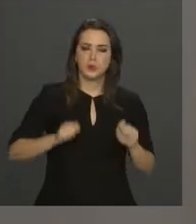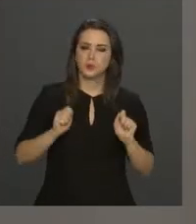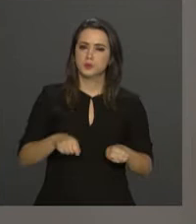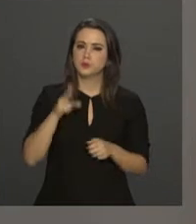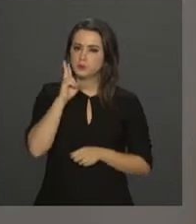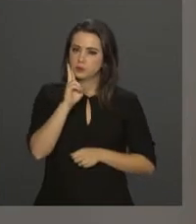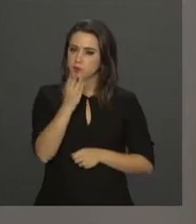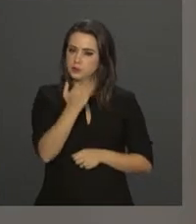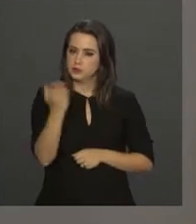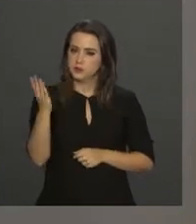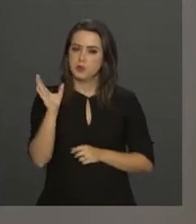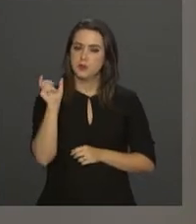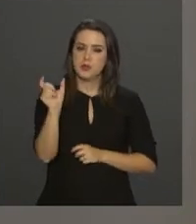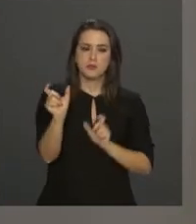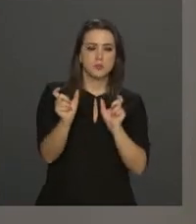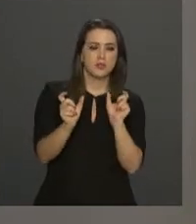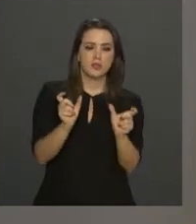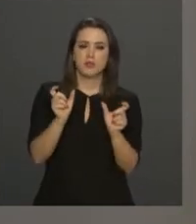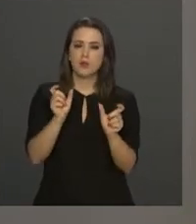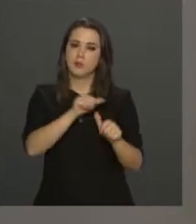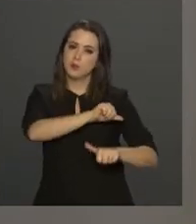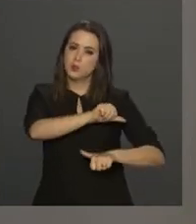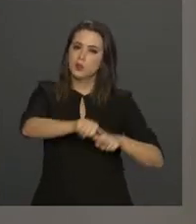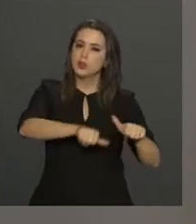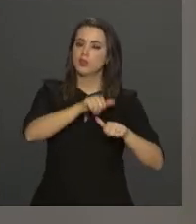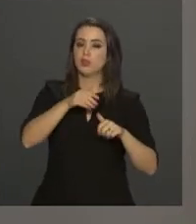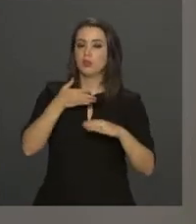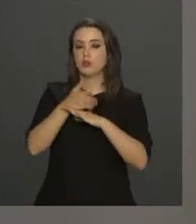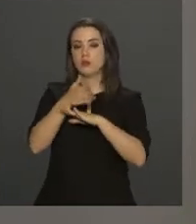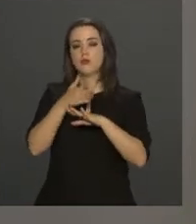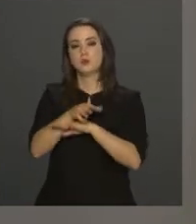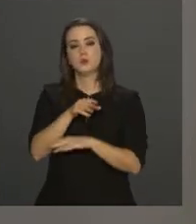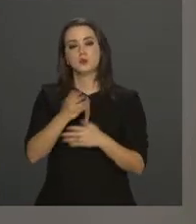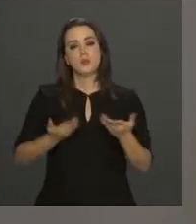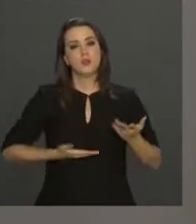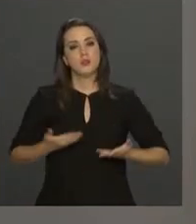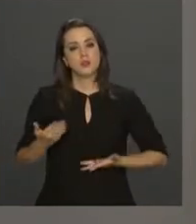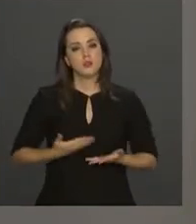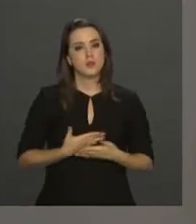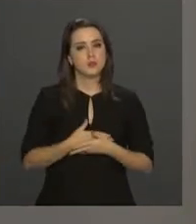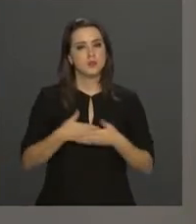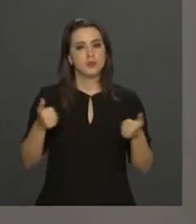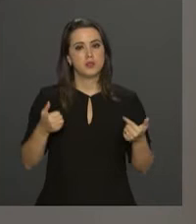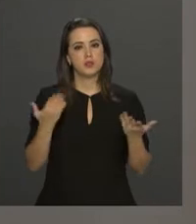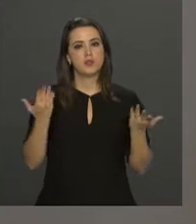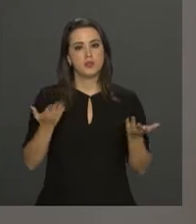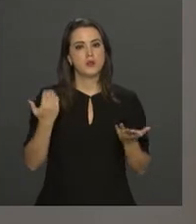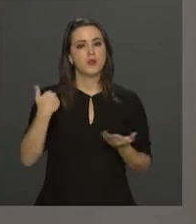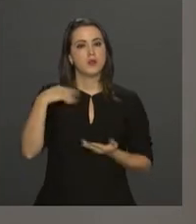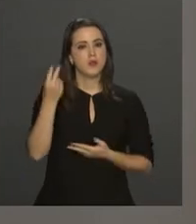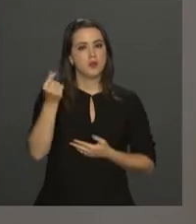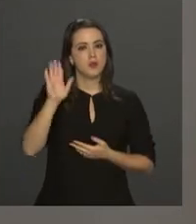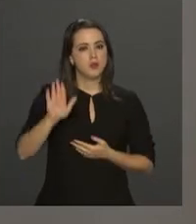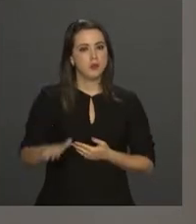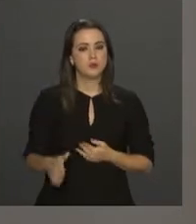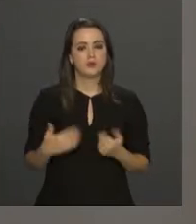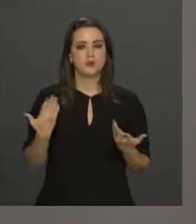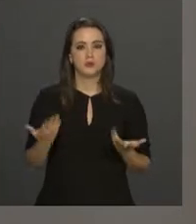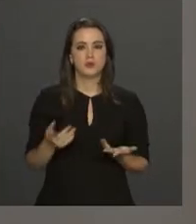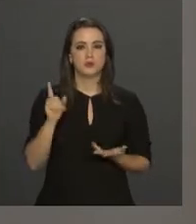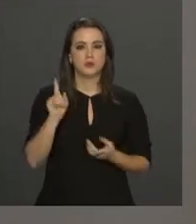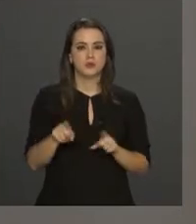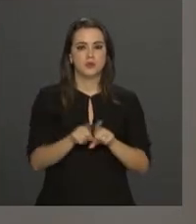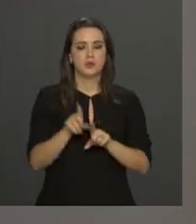palavras do esteves passa assim a ter acesso a um serviço melhor e mais barato aliás